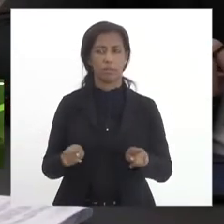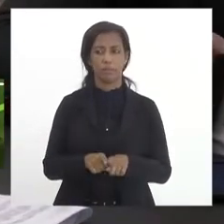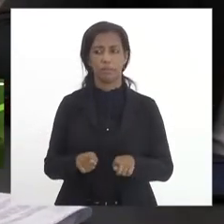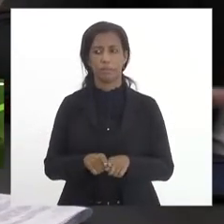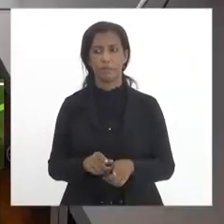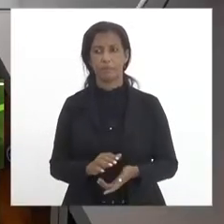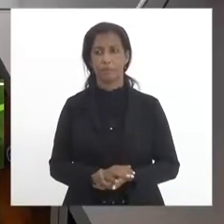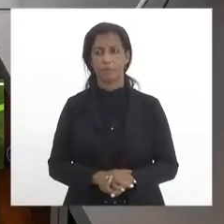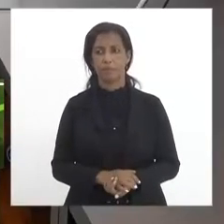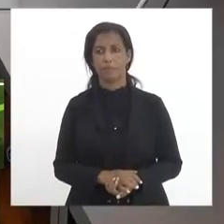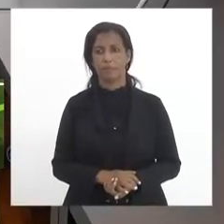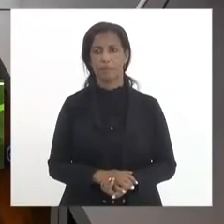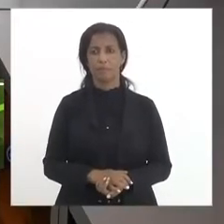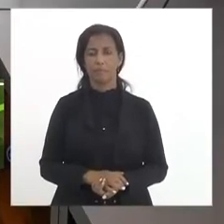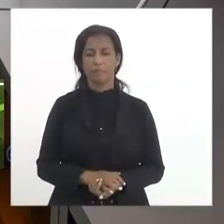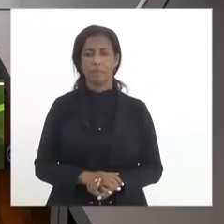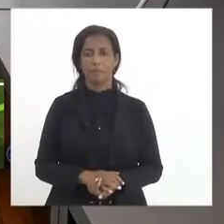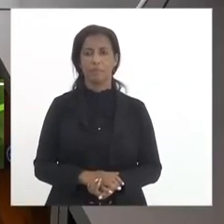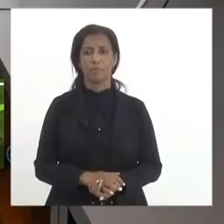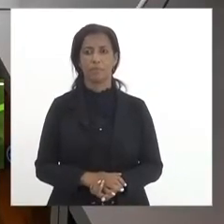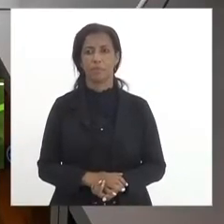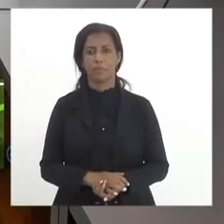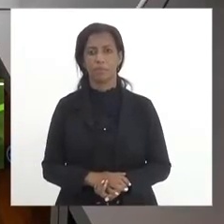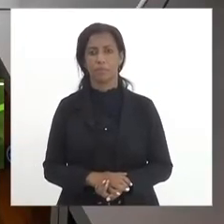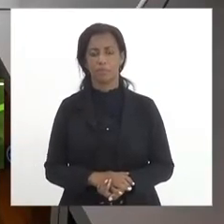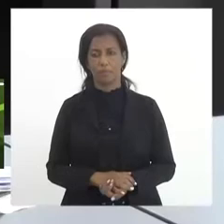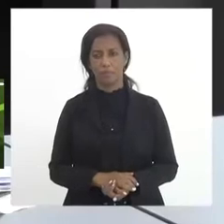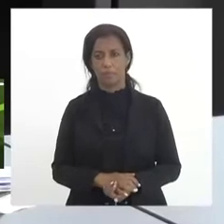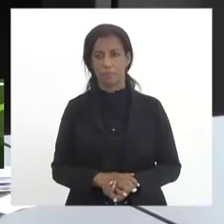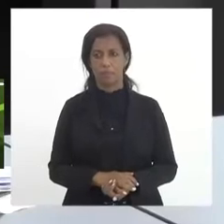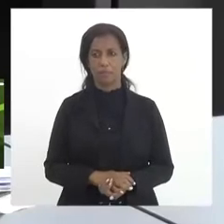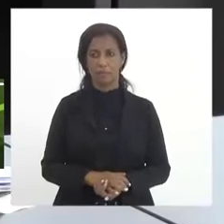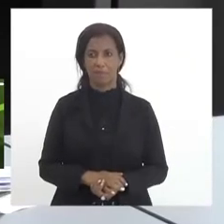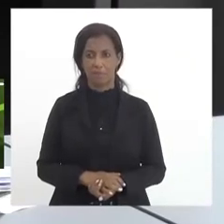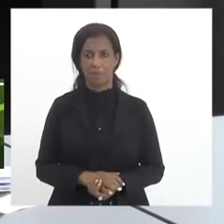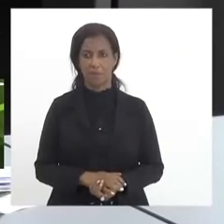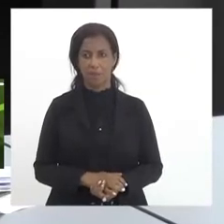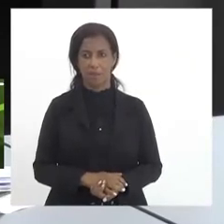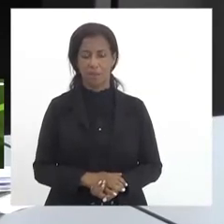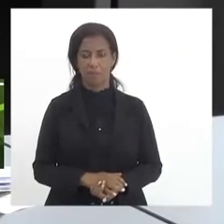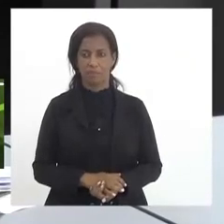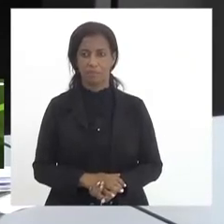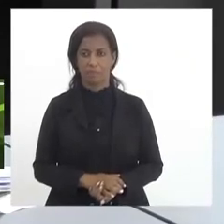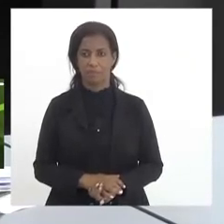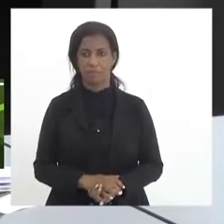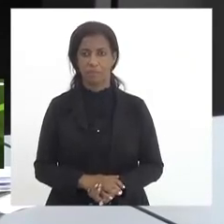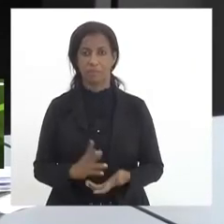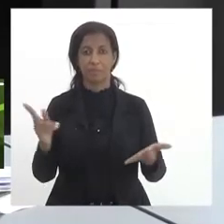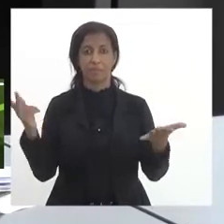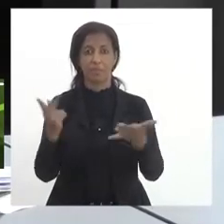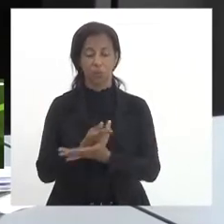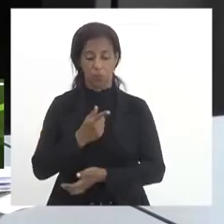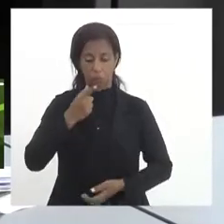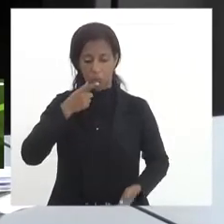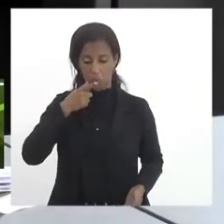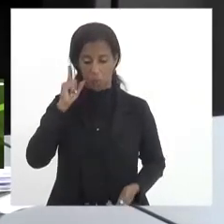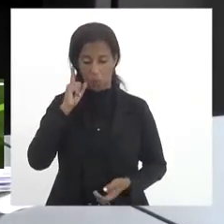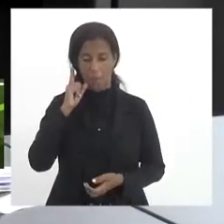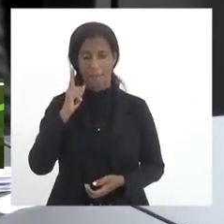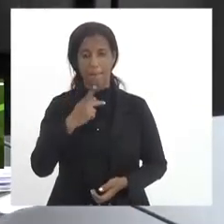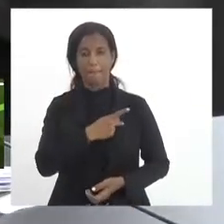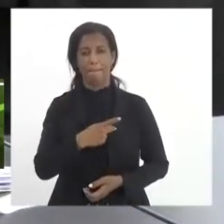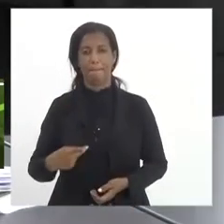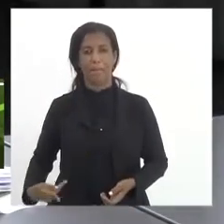verdade. Rodrigo. Queria só fazer uma observação, uma notícia foi de ontem, né, vocês devem ter lido, o presidente Biden,